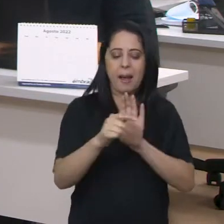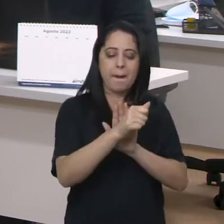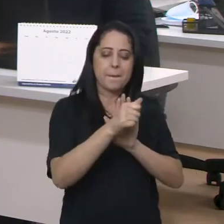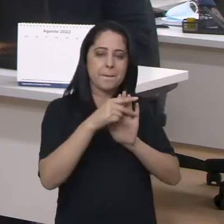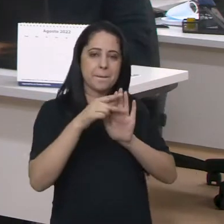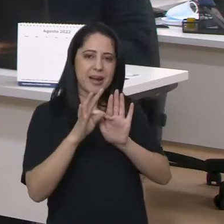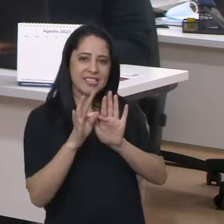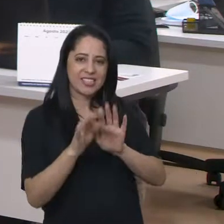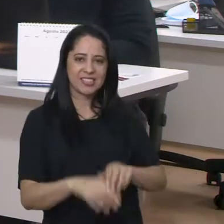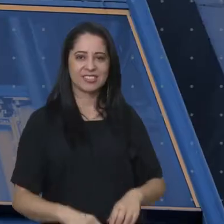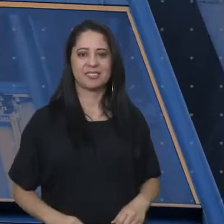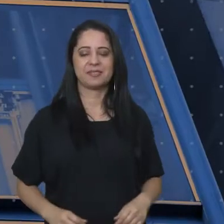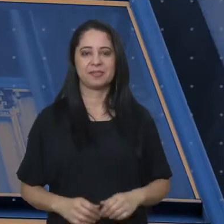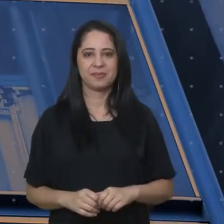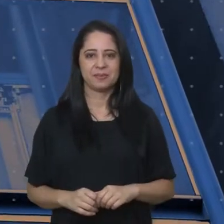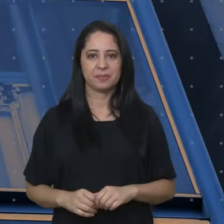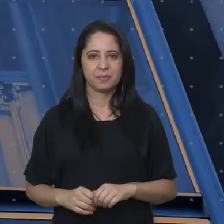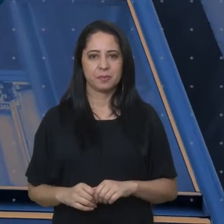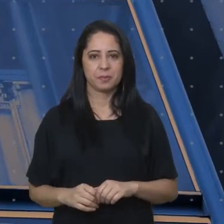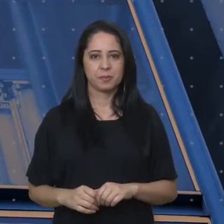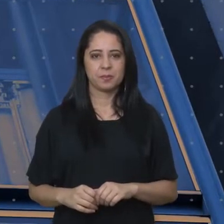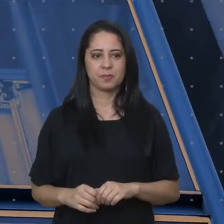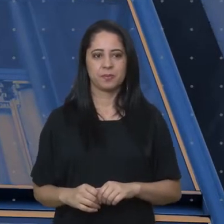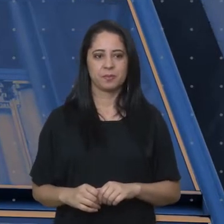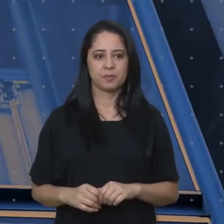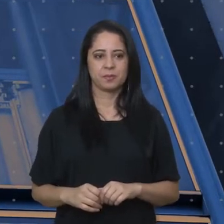de serviços.